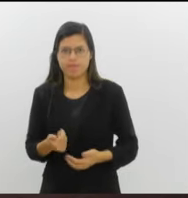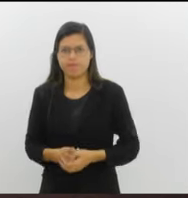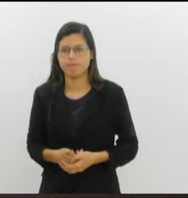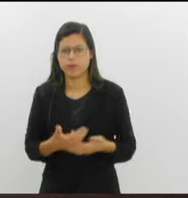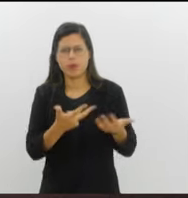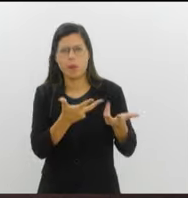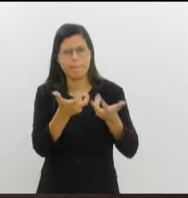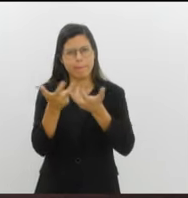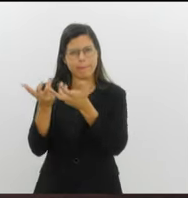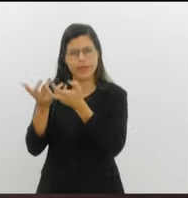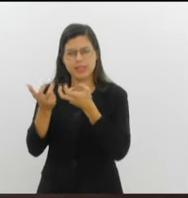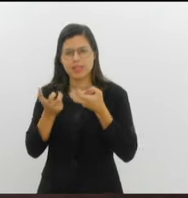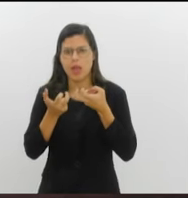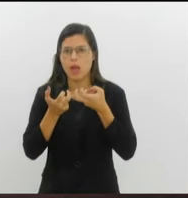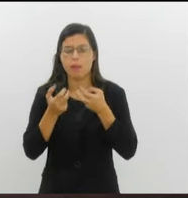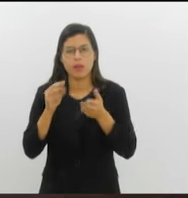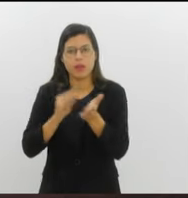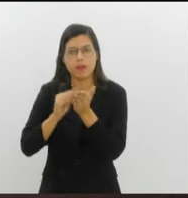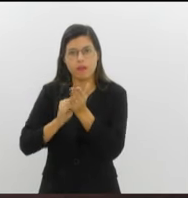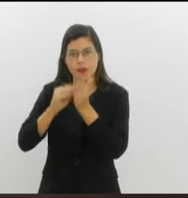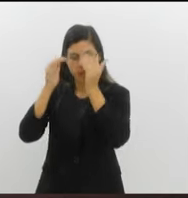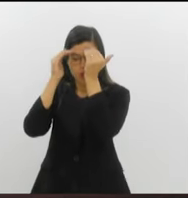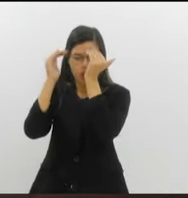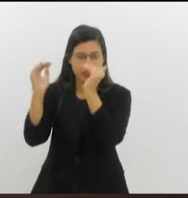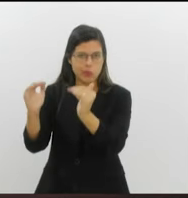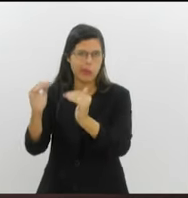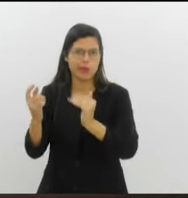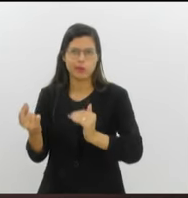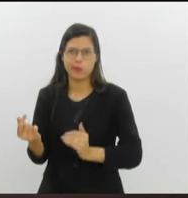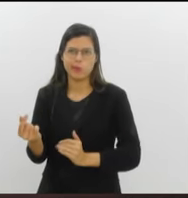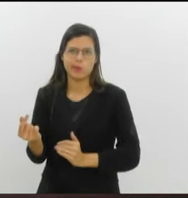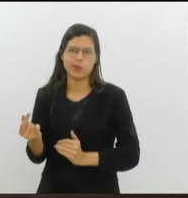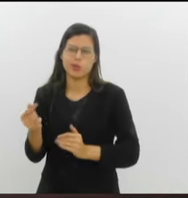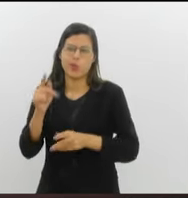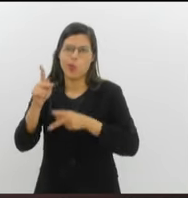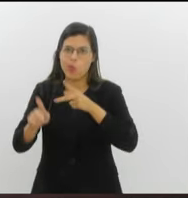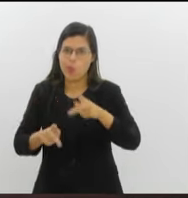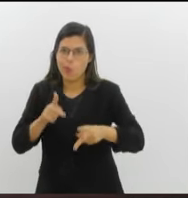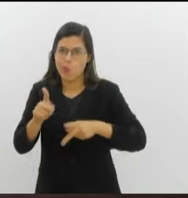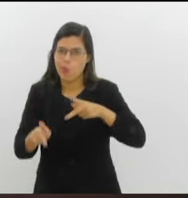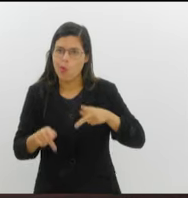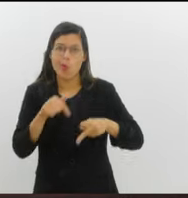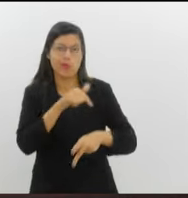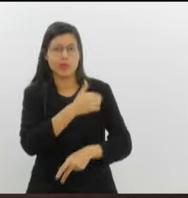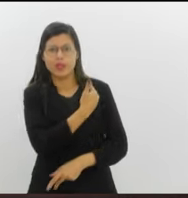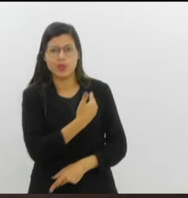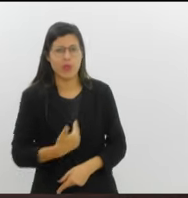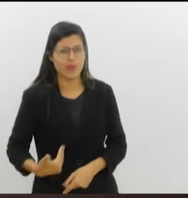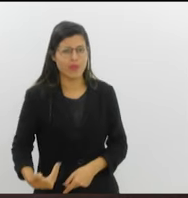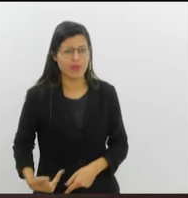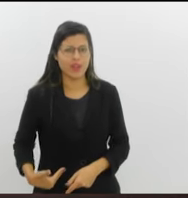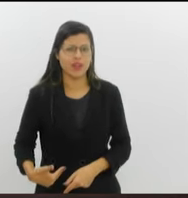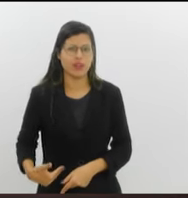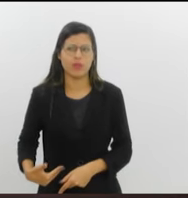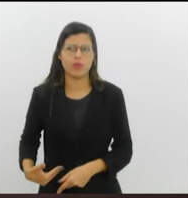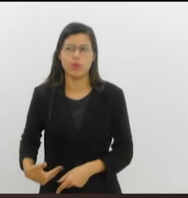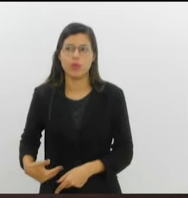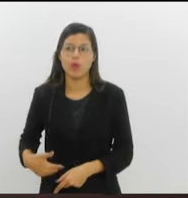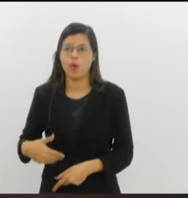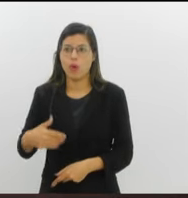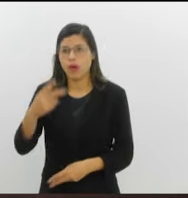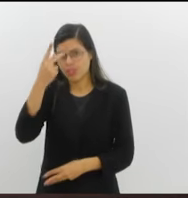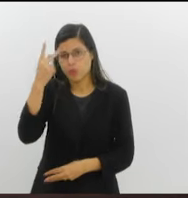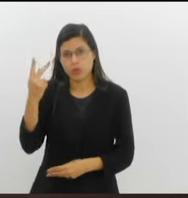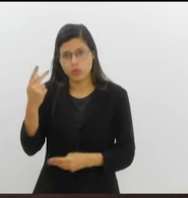um desrespeito com o dinheiro do povo, promovido por um desgoverno, que até mesmo pelos seus próprios aliados já o